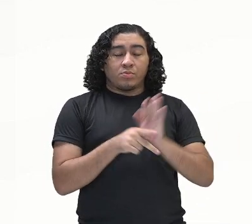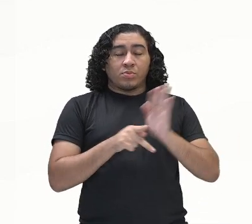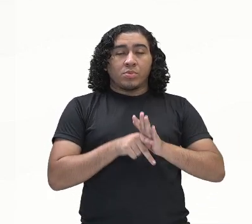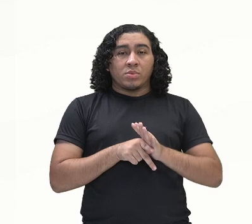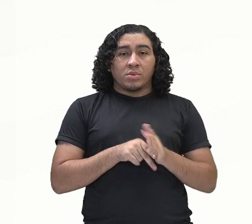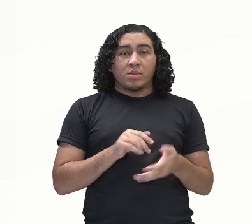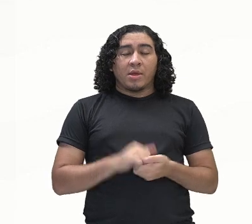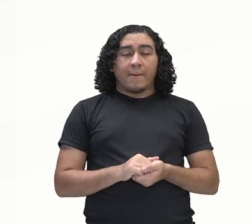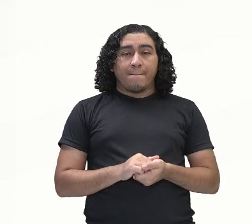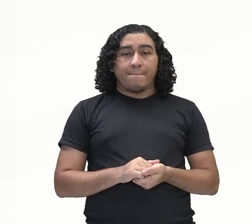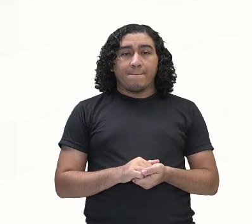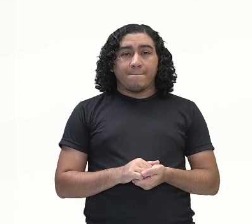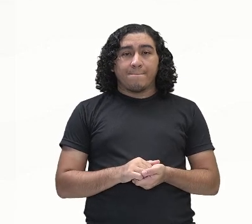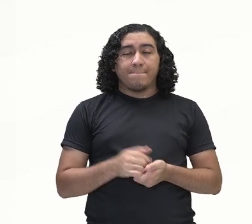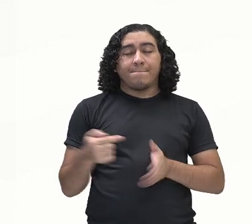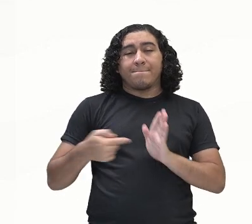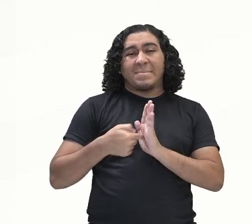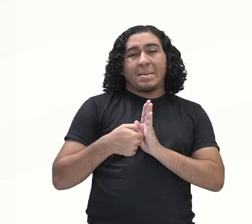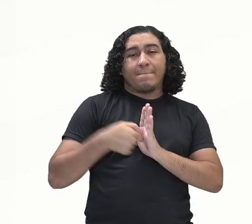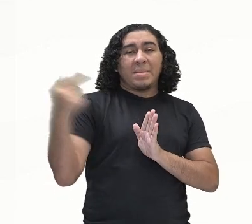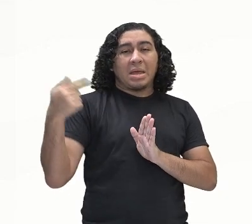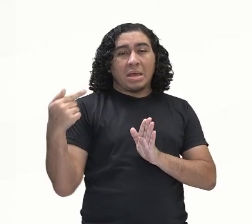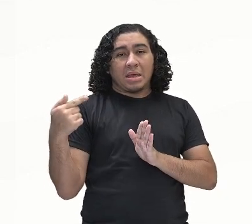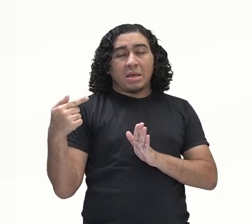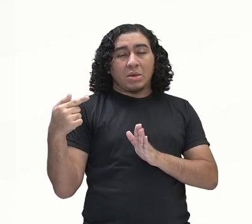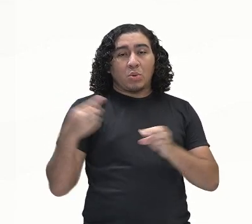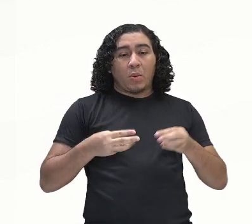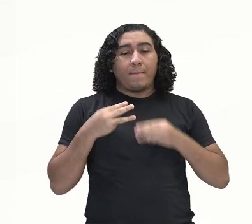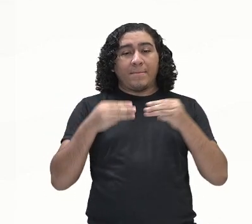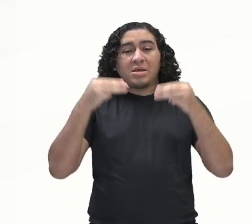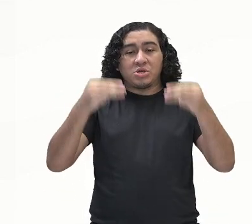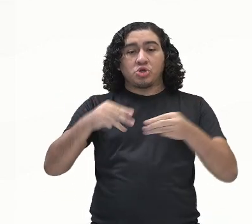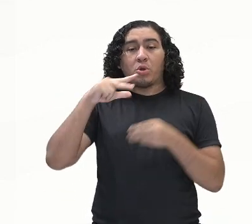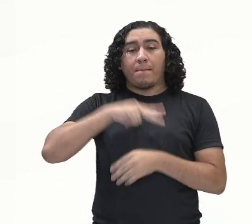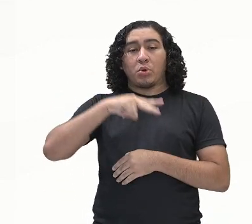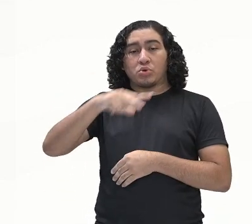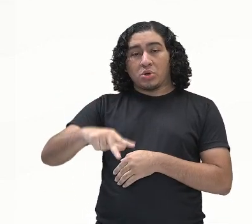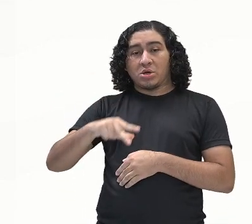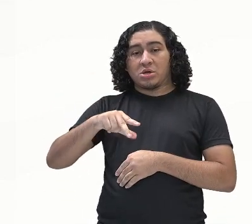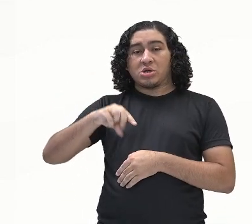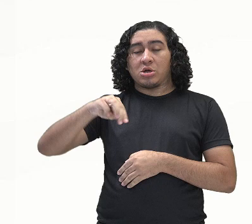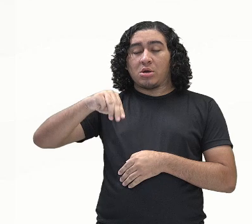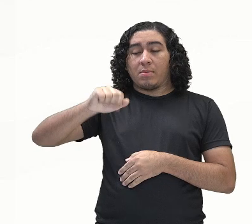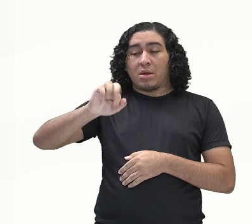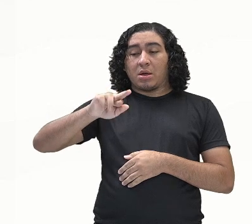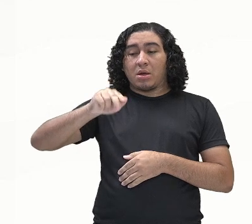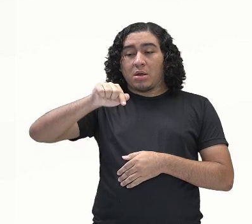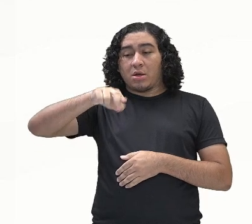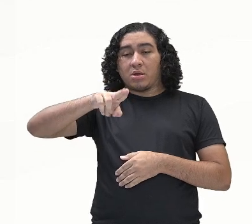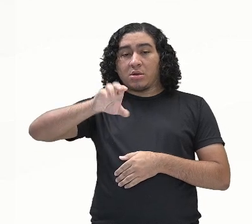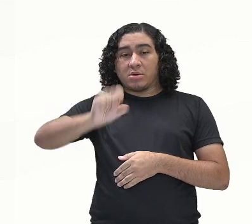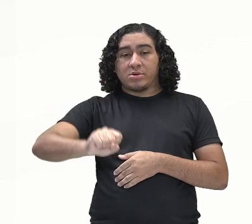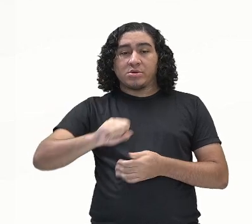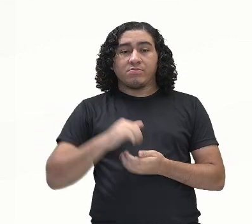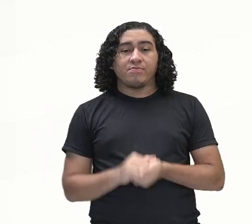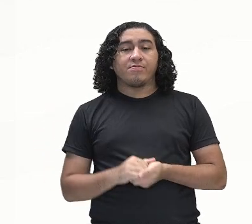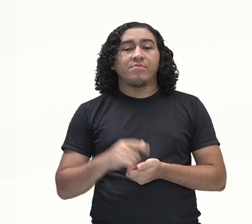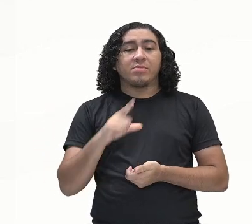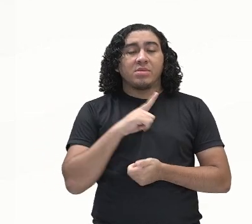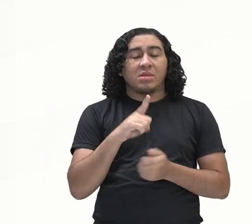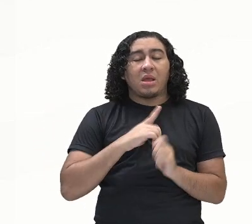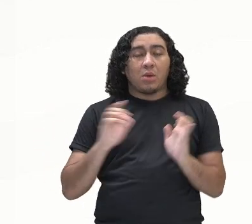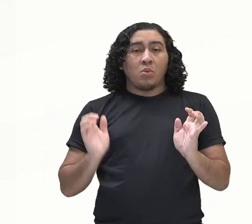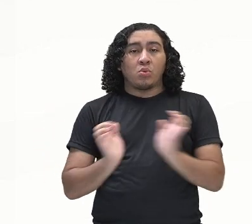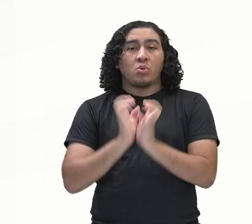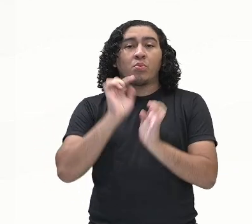primeiro-ministro português, né, Marquês de Pombal, aí nós temos a fundação da Companhia Geral do Grão-Pará e